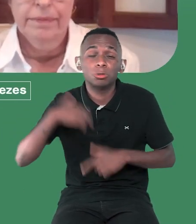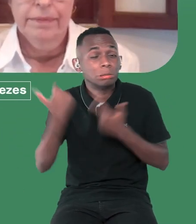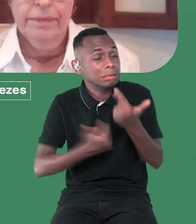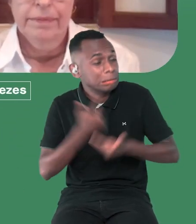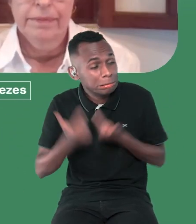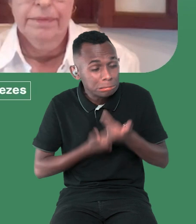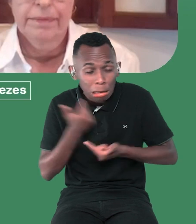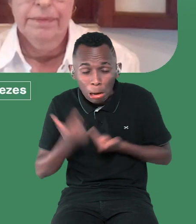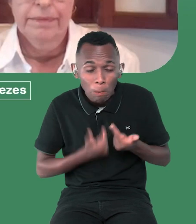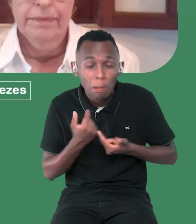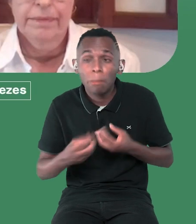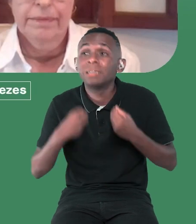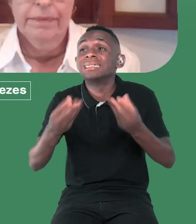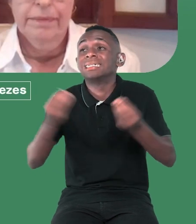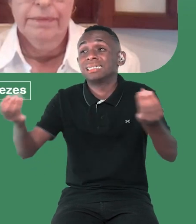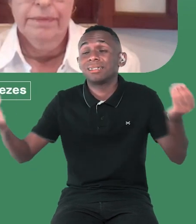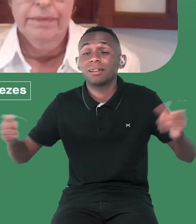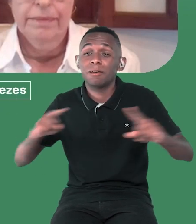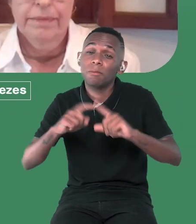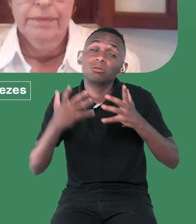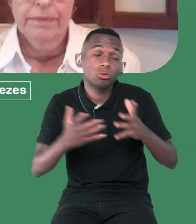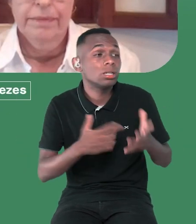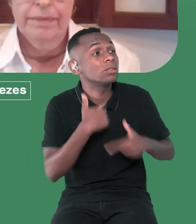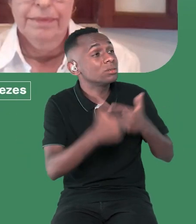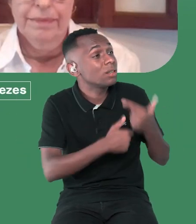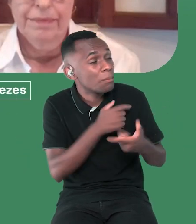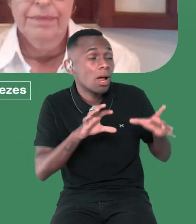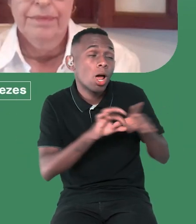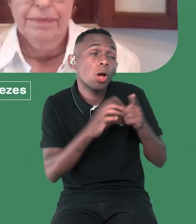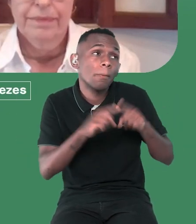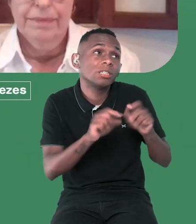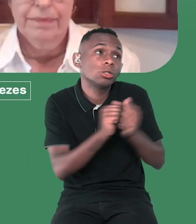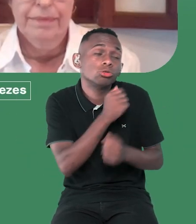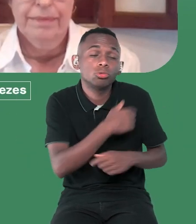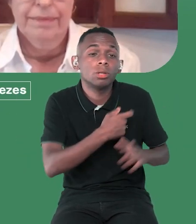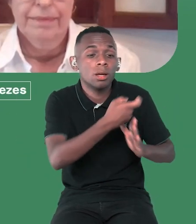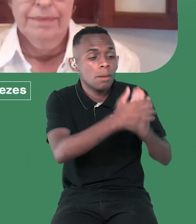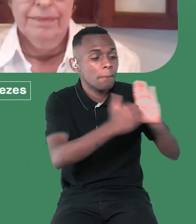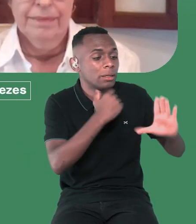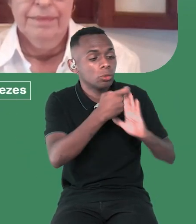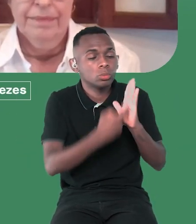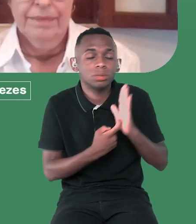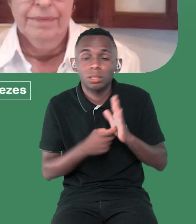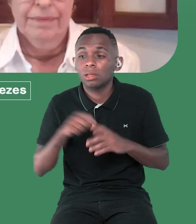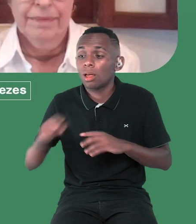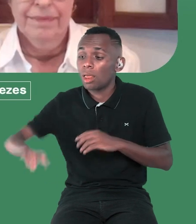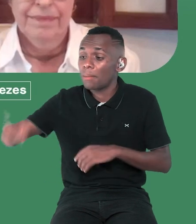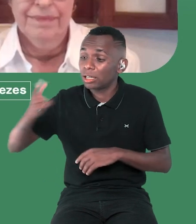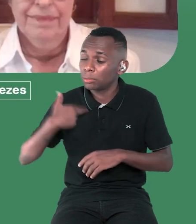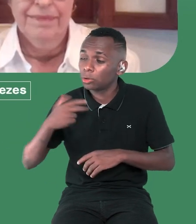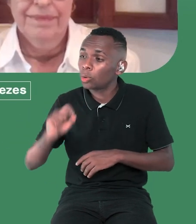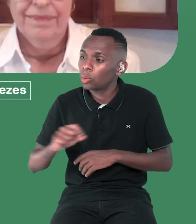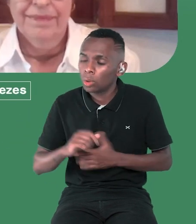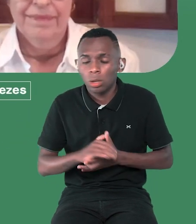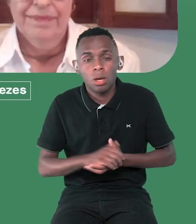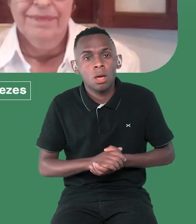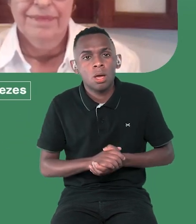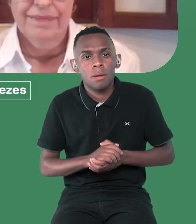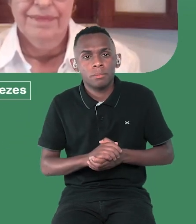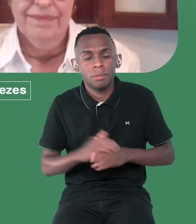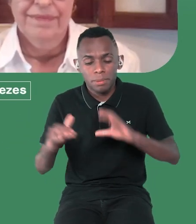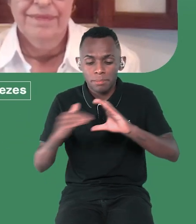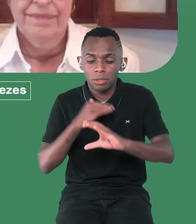entregar, mas eu também gostaria de fazer um trabalho com você. Envia o texto. Na hora que ela me retornou, ela já me retornou com um